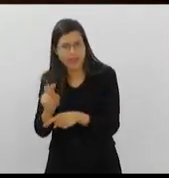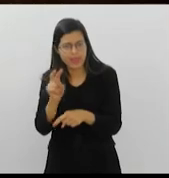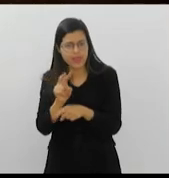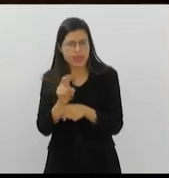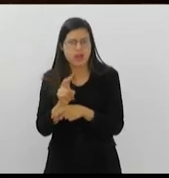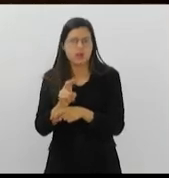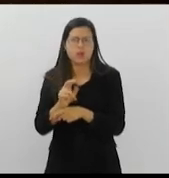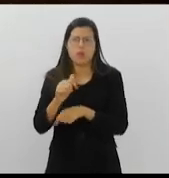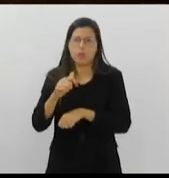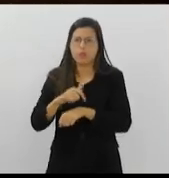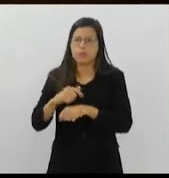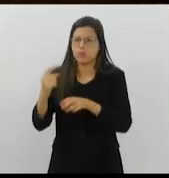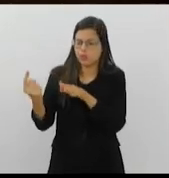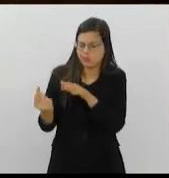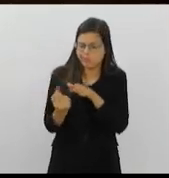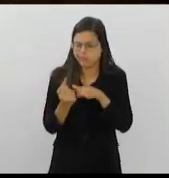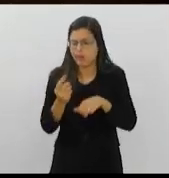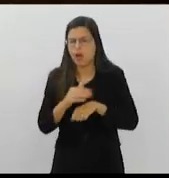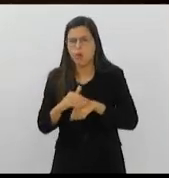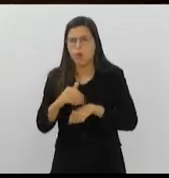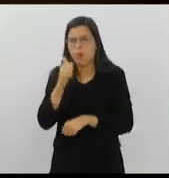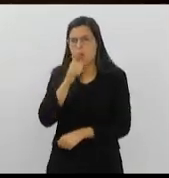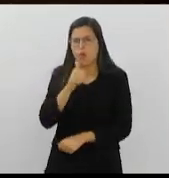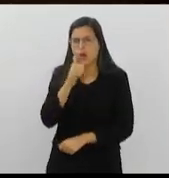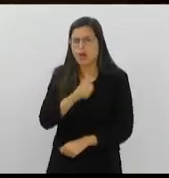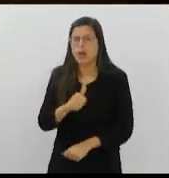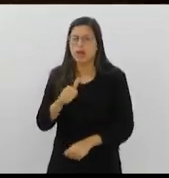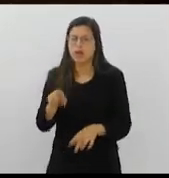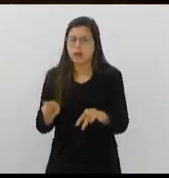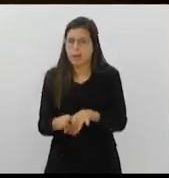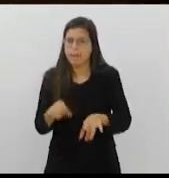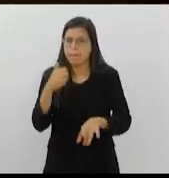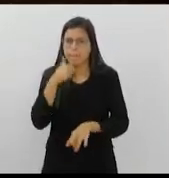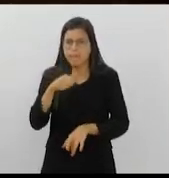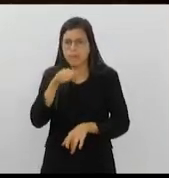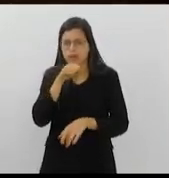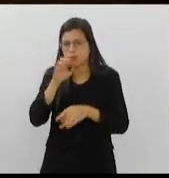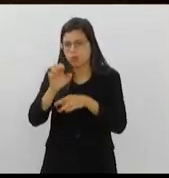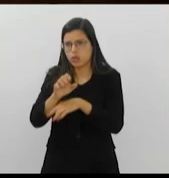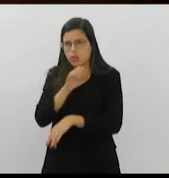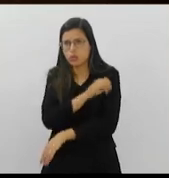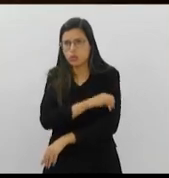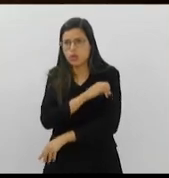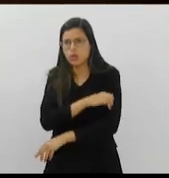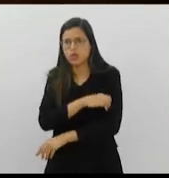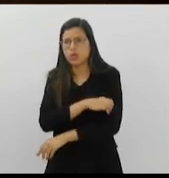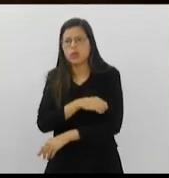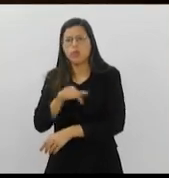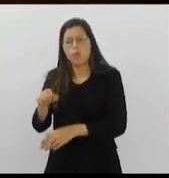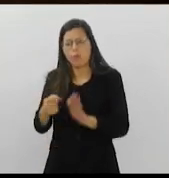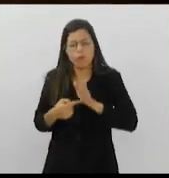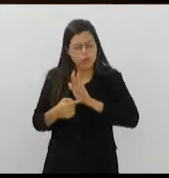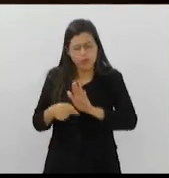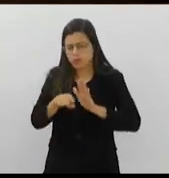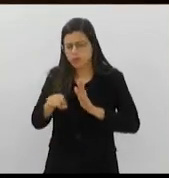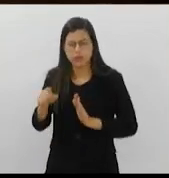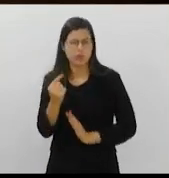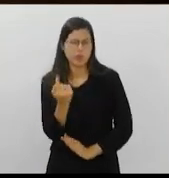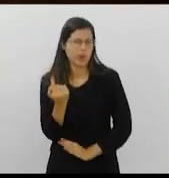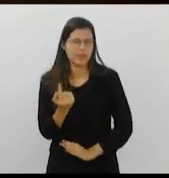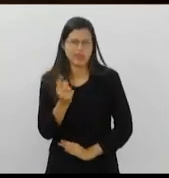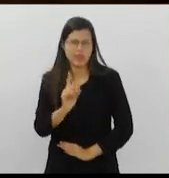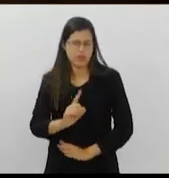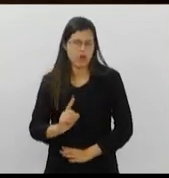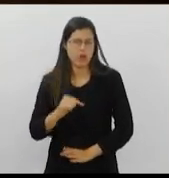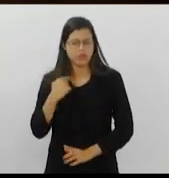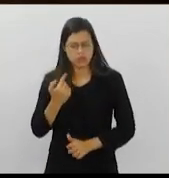acolhimento às mulheres, mães do nosso estado do Rio de Janeiro, para dar esse abraço e falar que vocês não estão sozinhas, estamos aqui para trabalhar